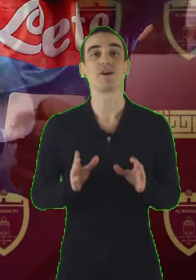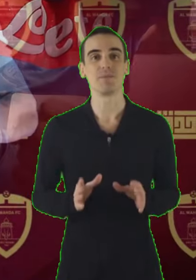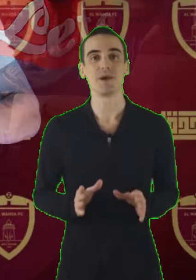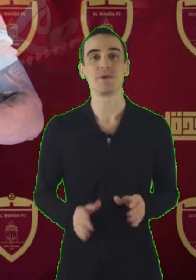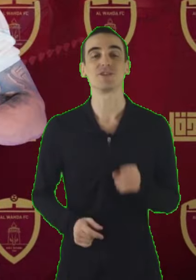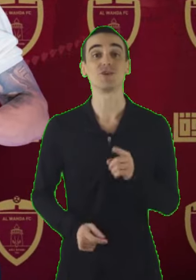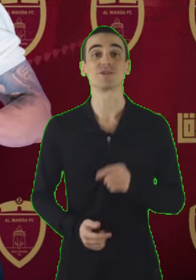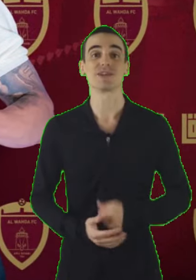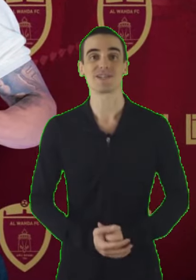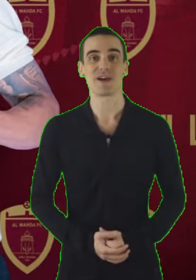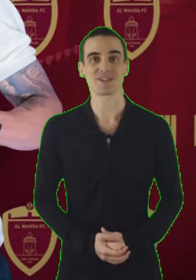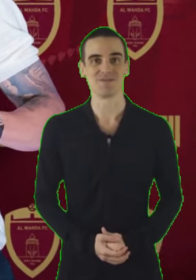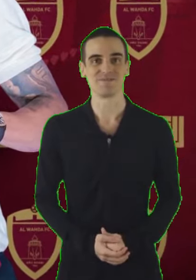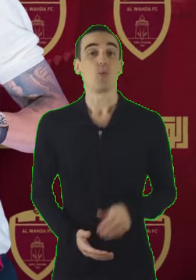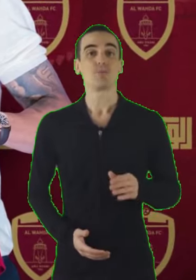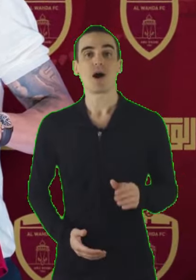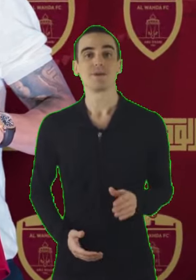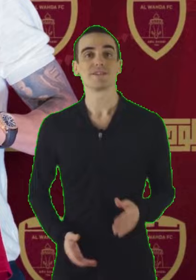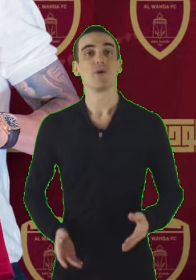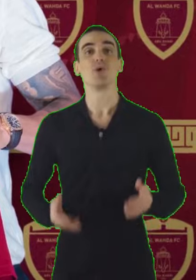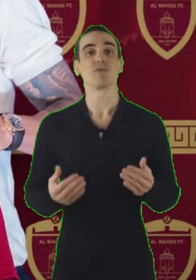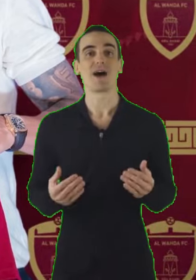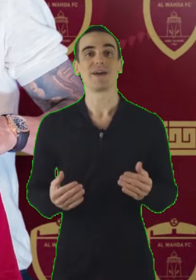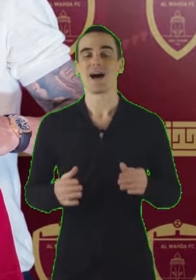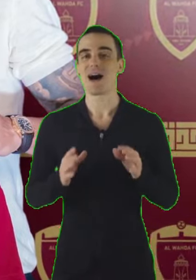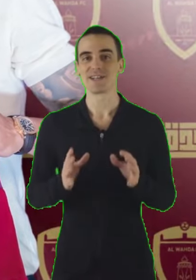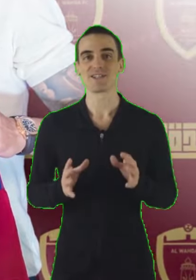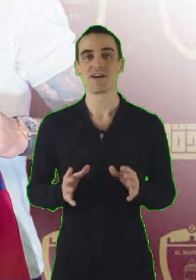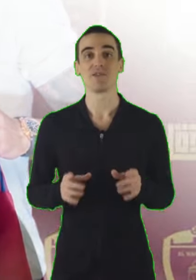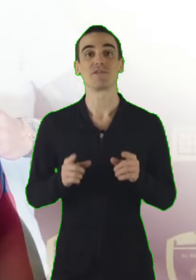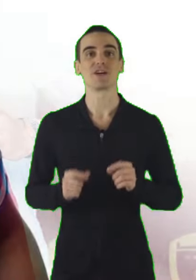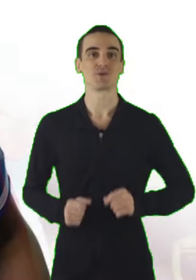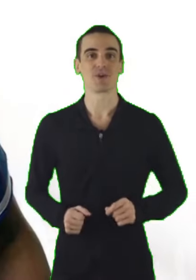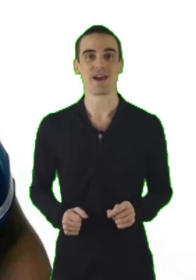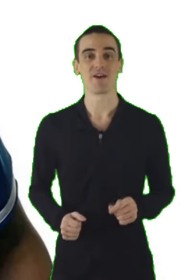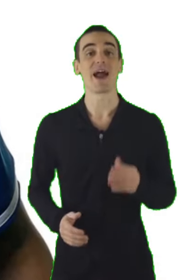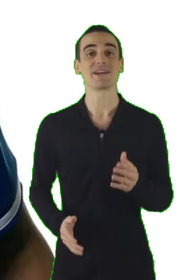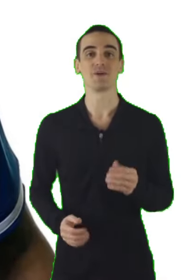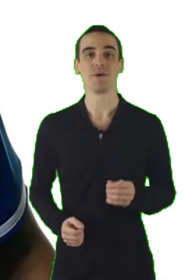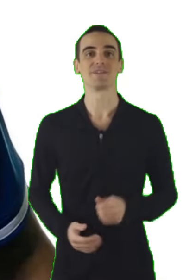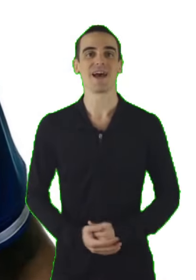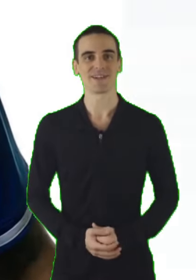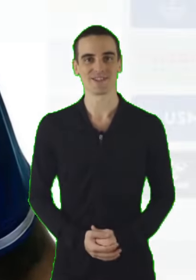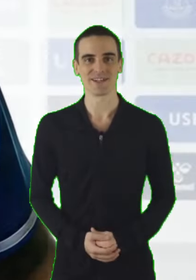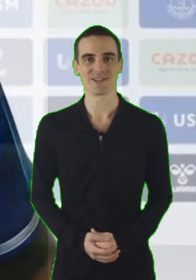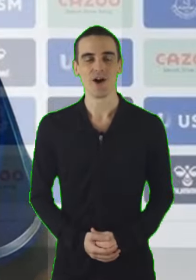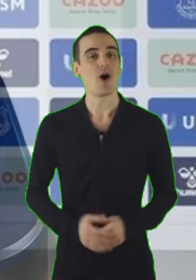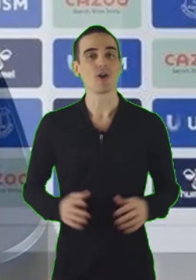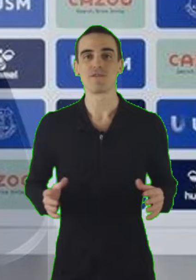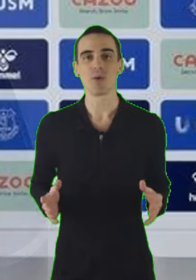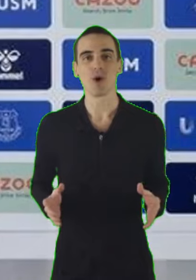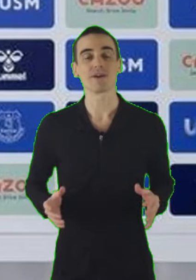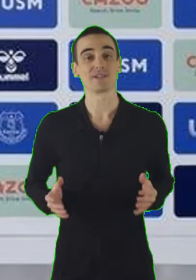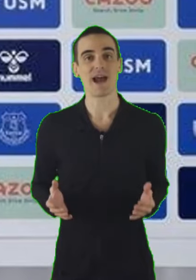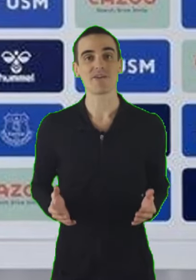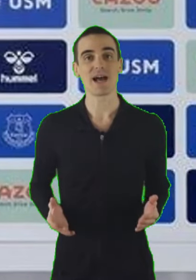interna é de que o jogador chegaria para ser um camisa 8. Conversas começaram na semana passada e evoluíram nos últimos dias, mas ainda não nenhum tipo de